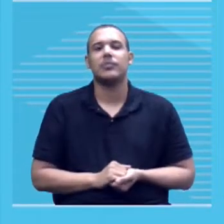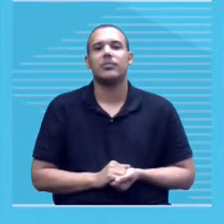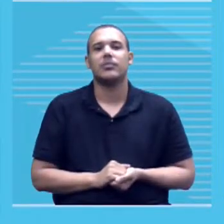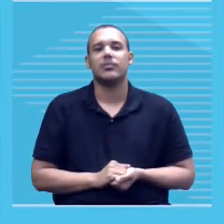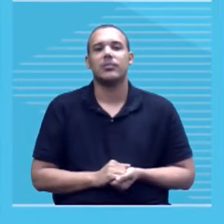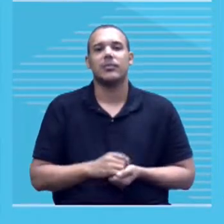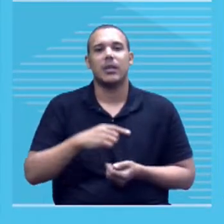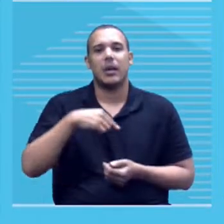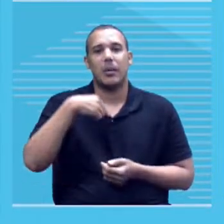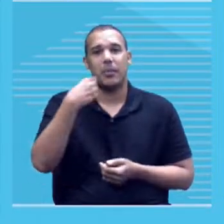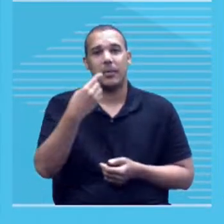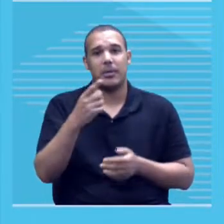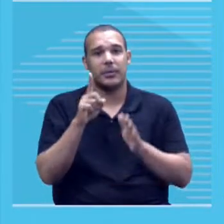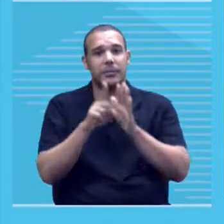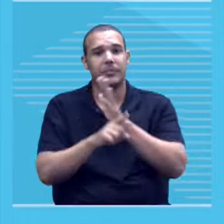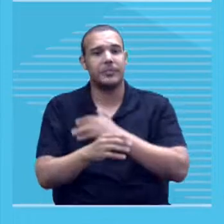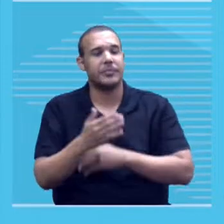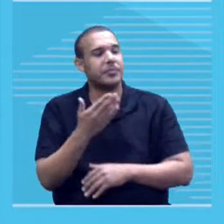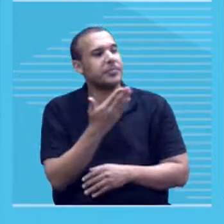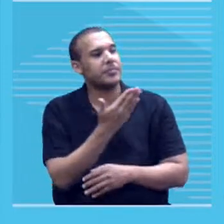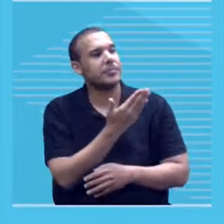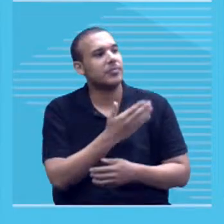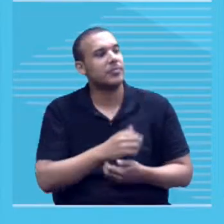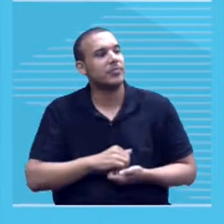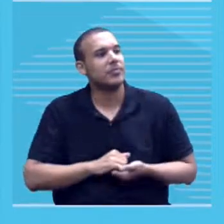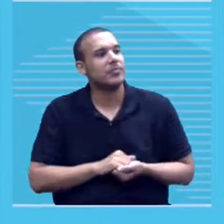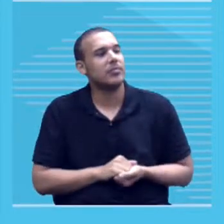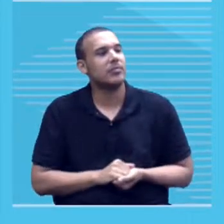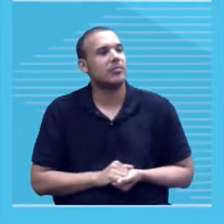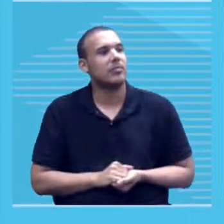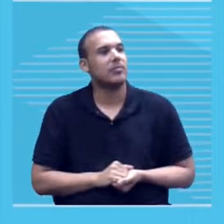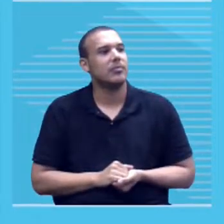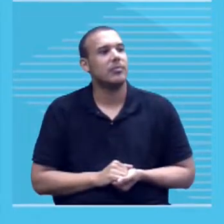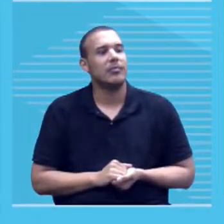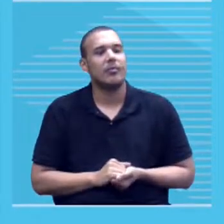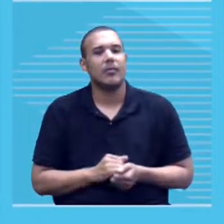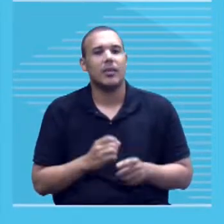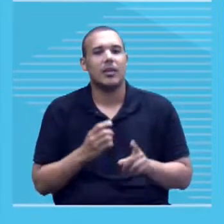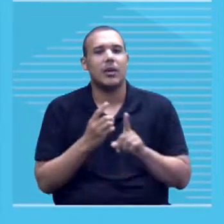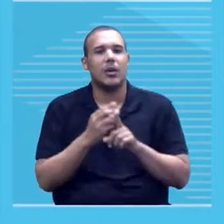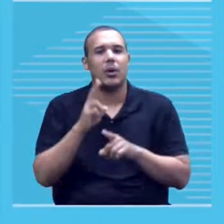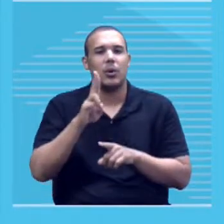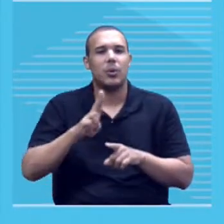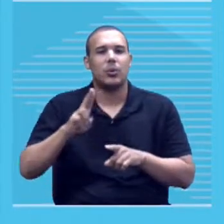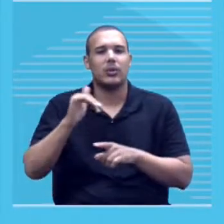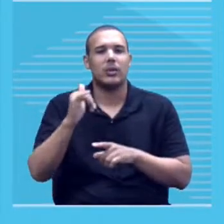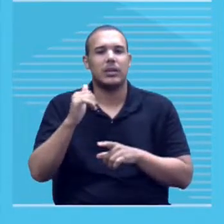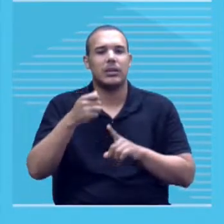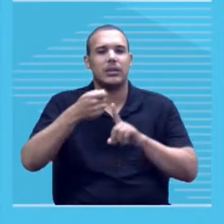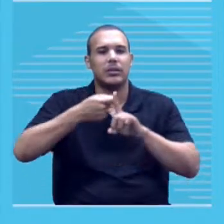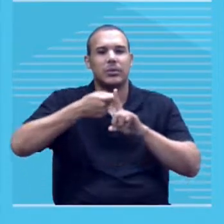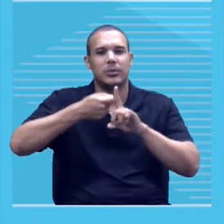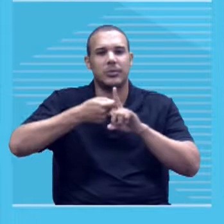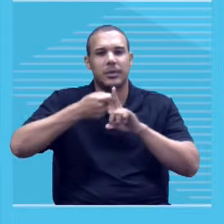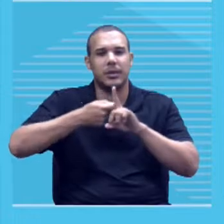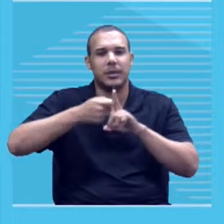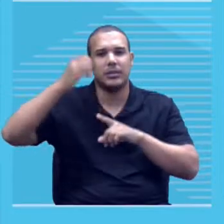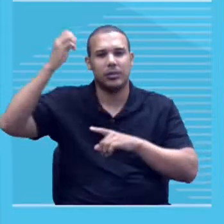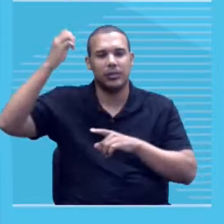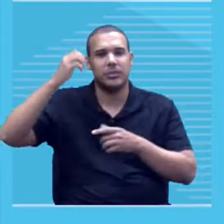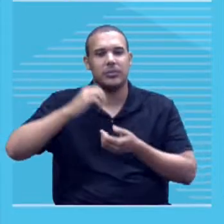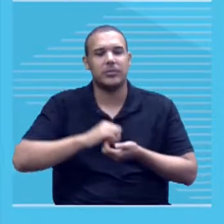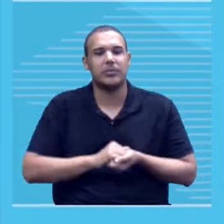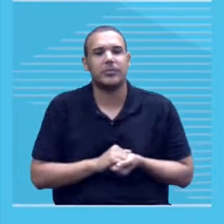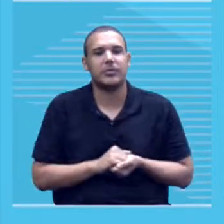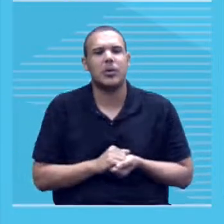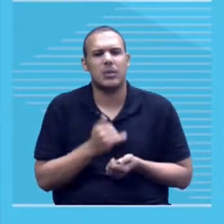Próxima questão fala o seguinte. Determine a energia consumida mensalmente por um chuveiro elétrico com a Ah, não, desculpa, essa